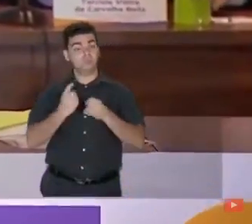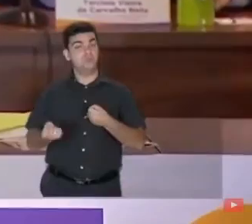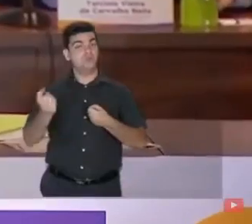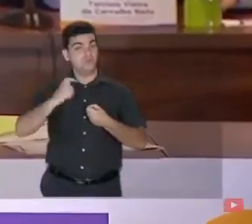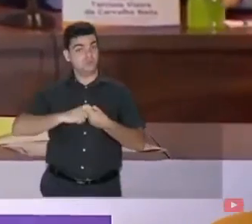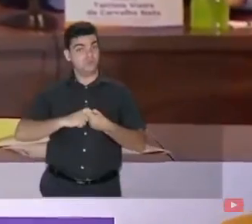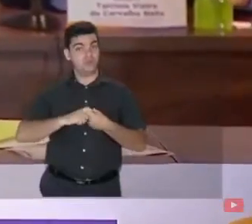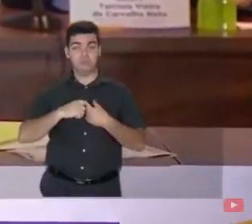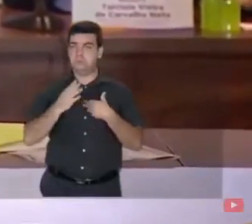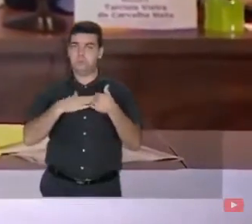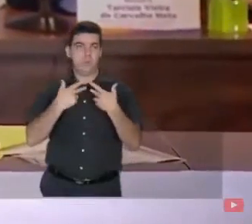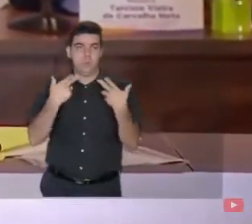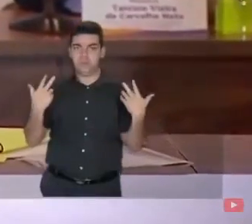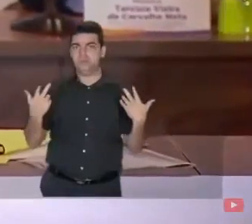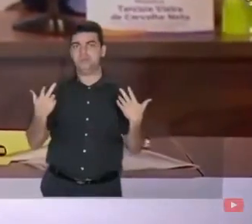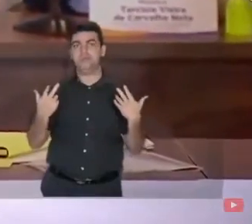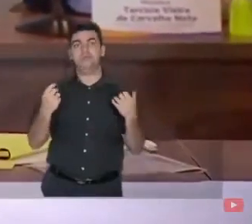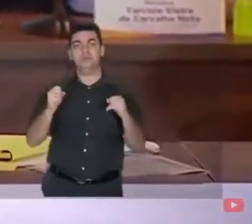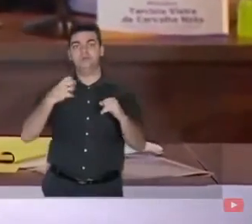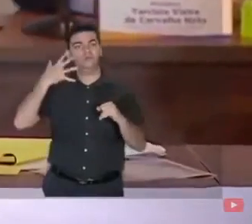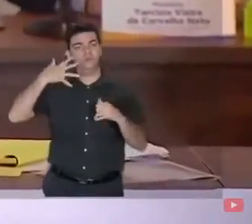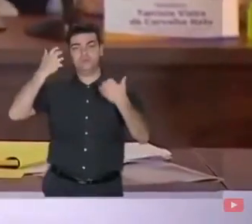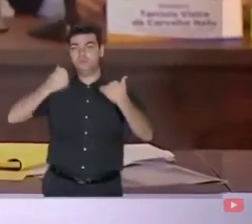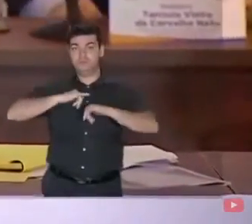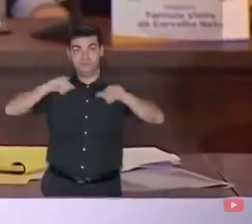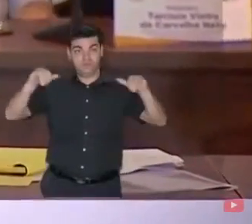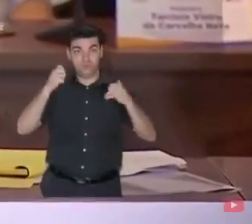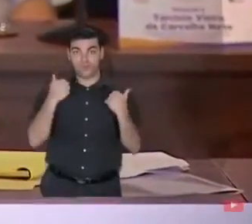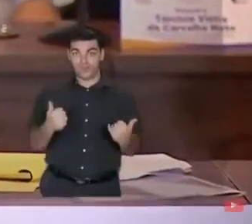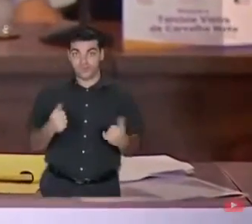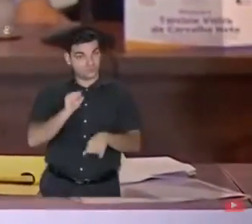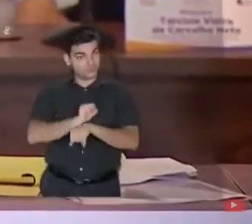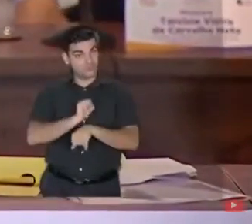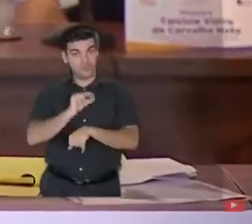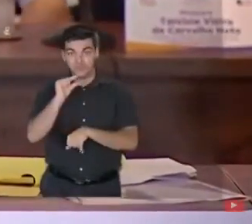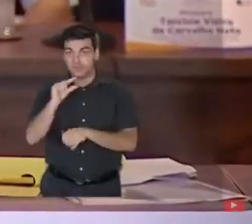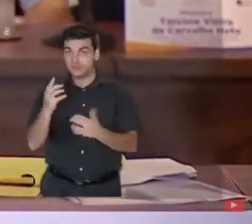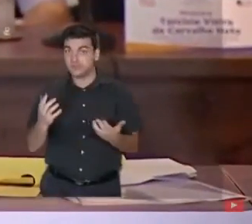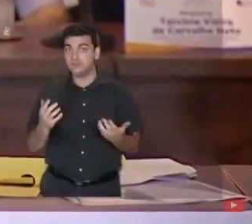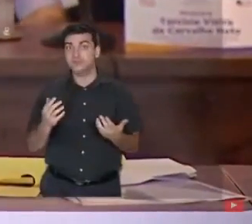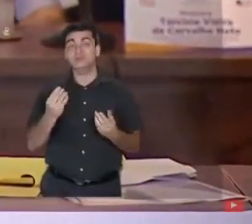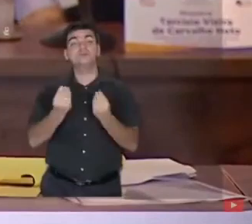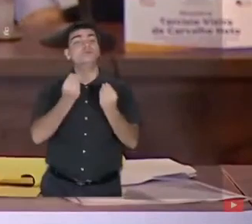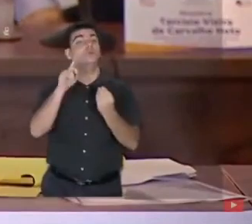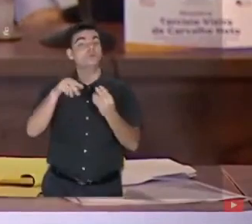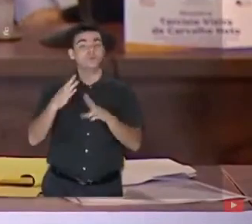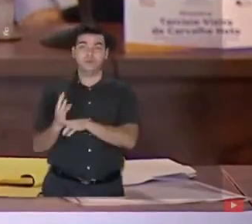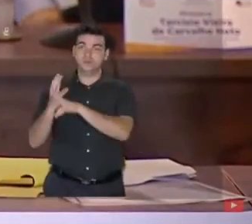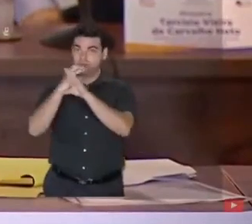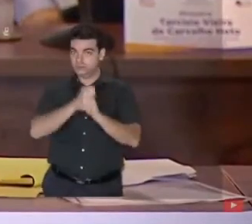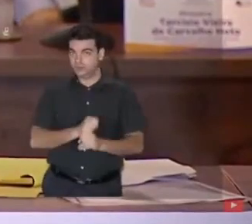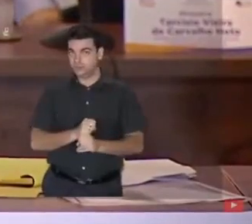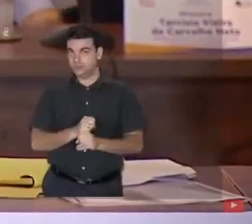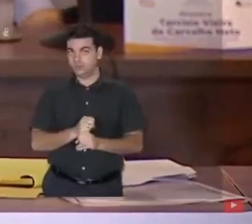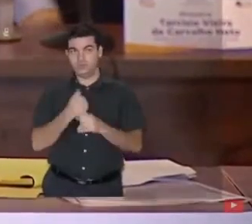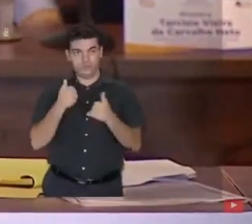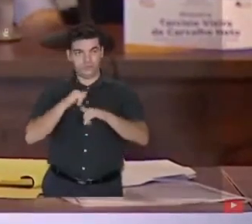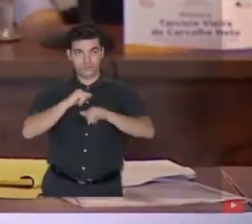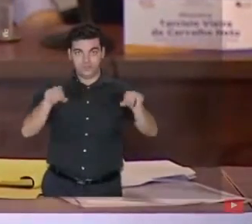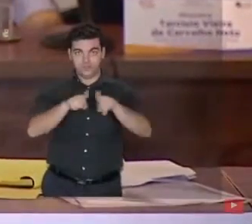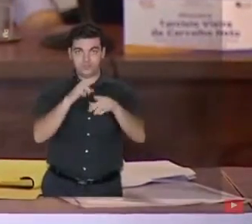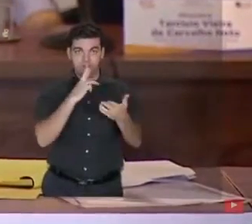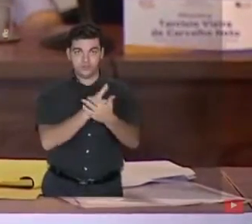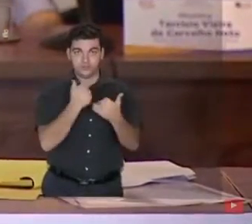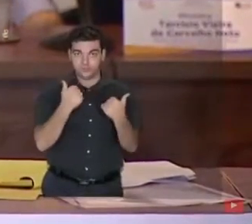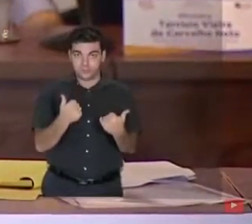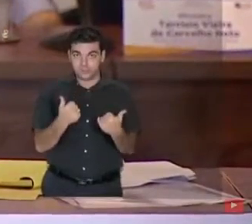voltarei oportunamente voltarei a falar com vocês sobre o desenvolvimento da totalização e a divulgação